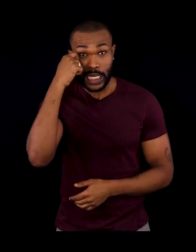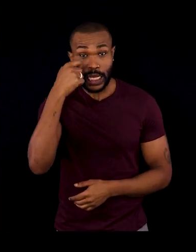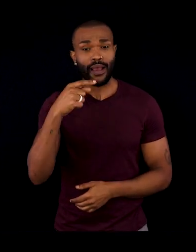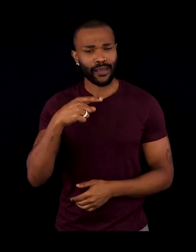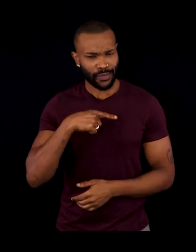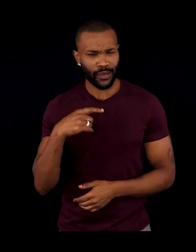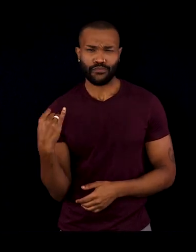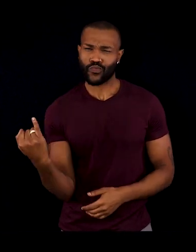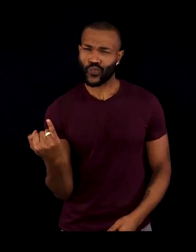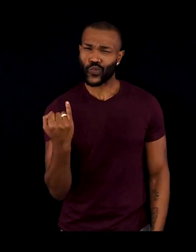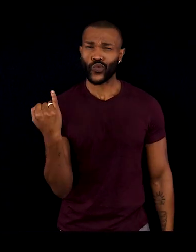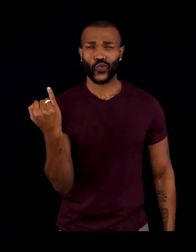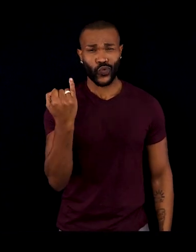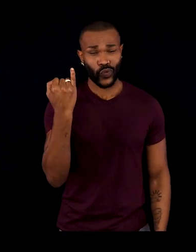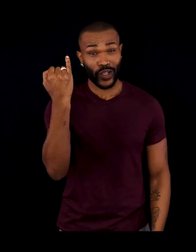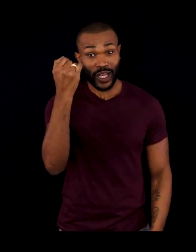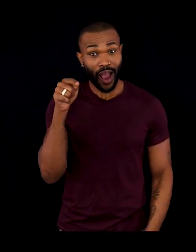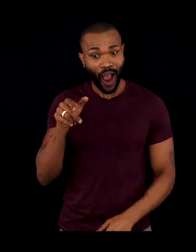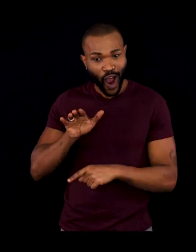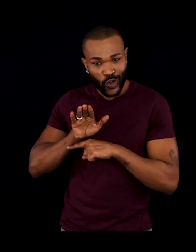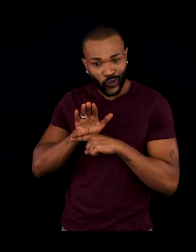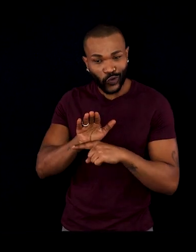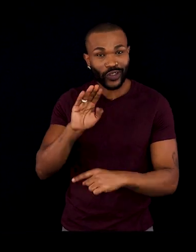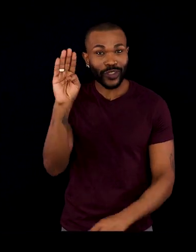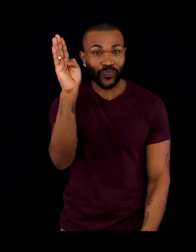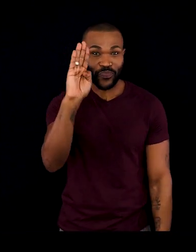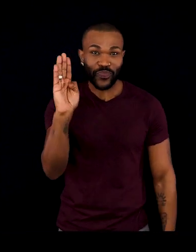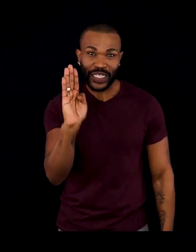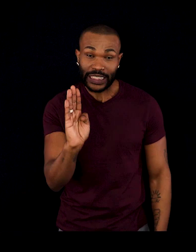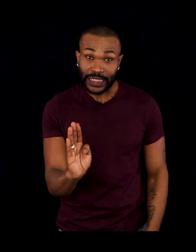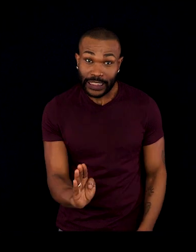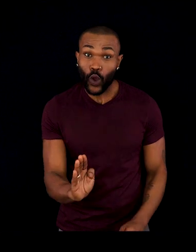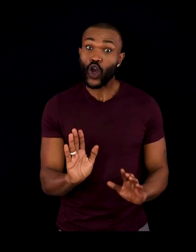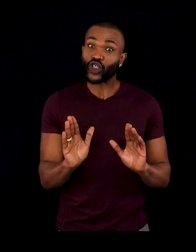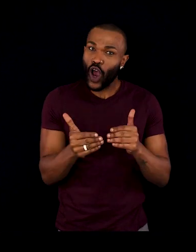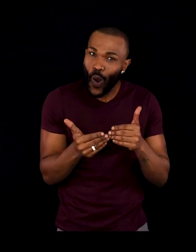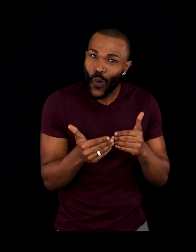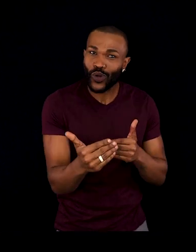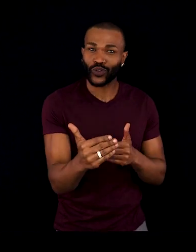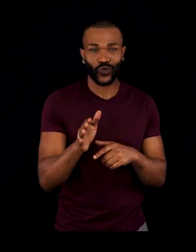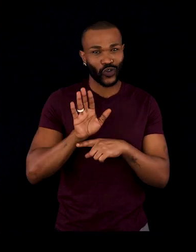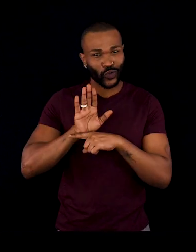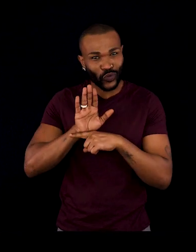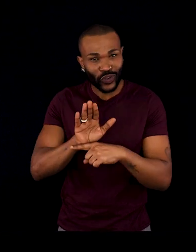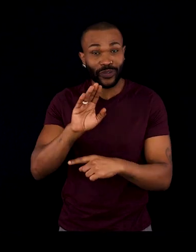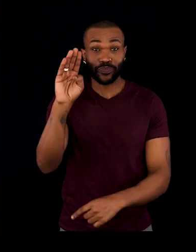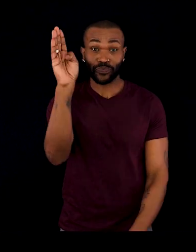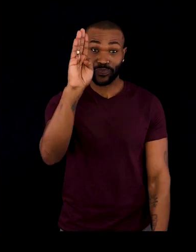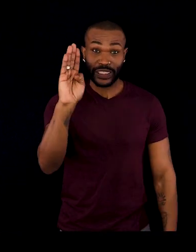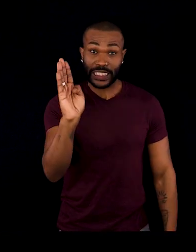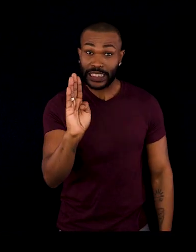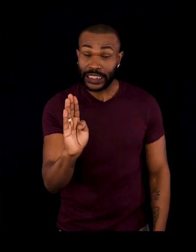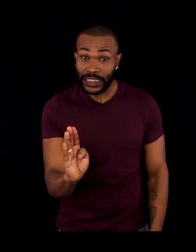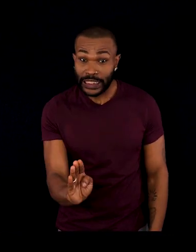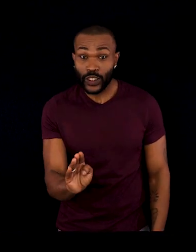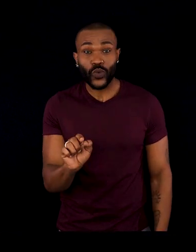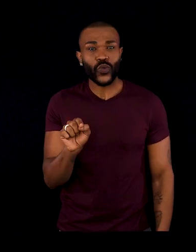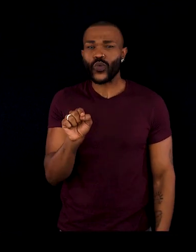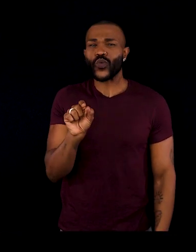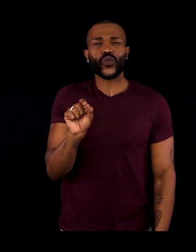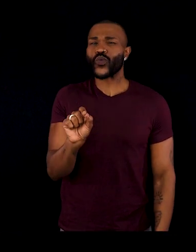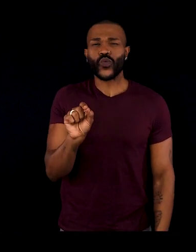sua importância e ela vai ajudar o Brasil, ou está já ajudando o Brasil, a